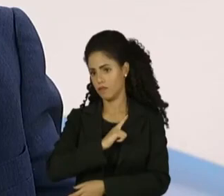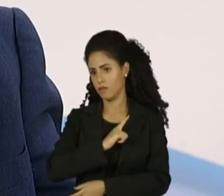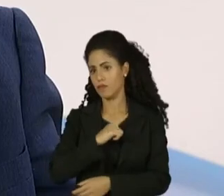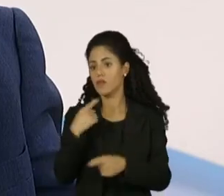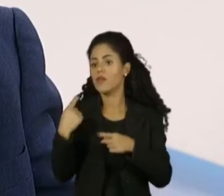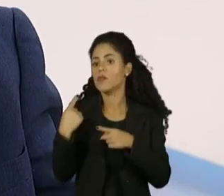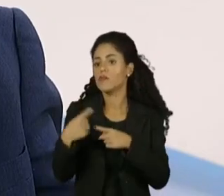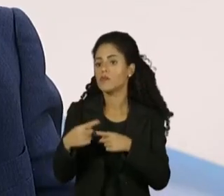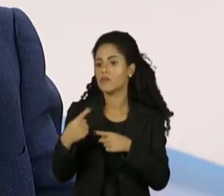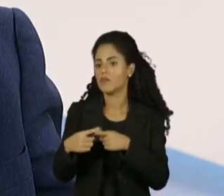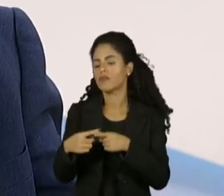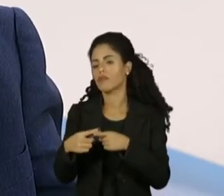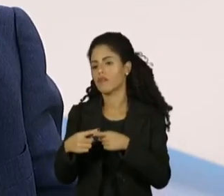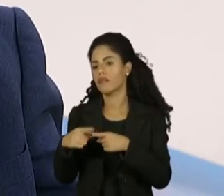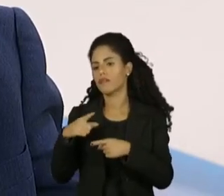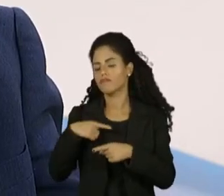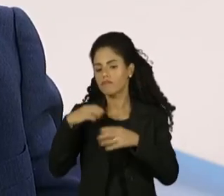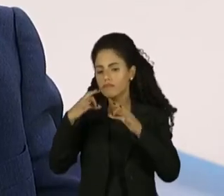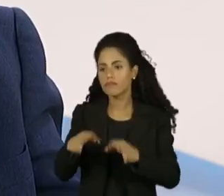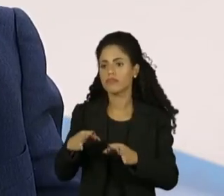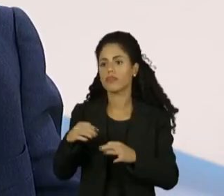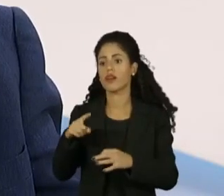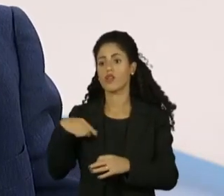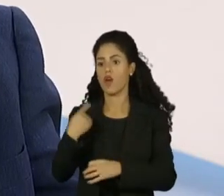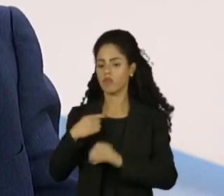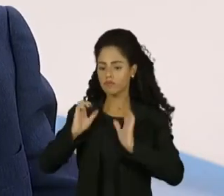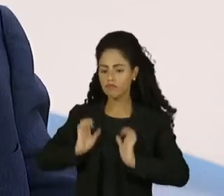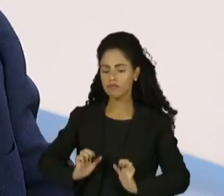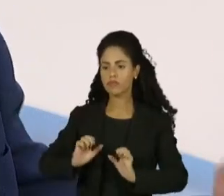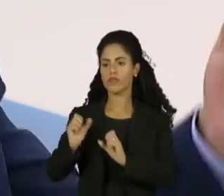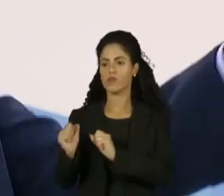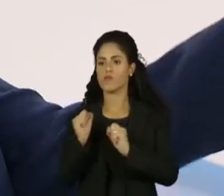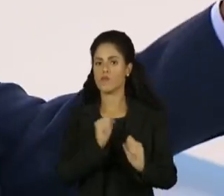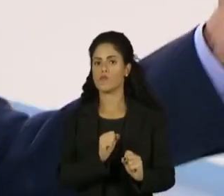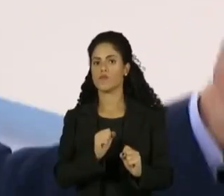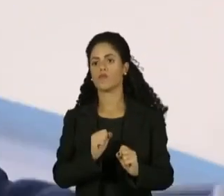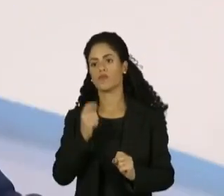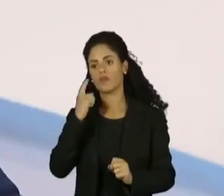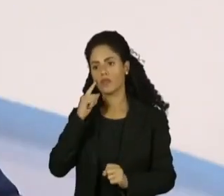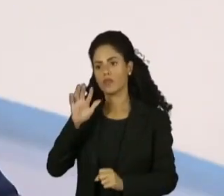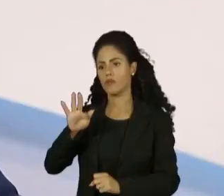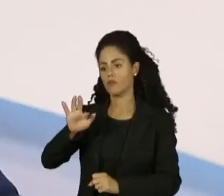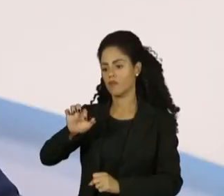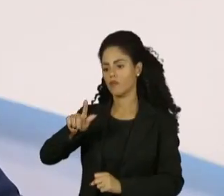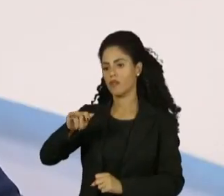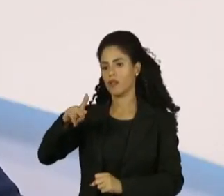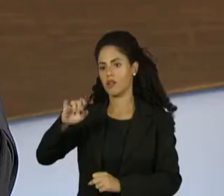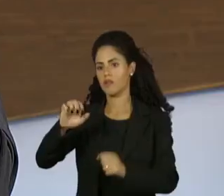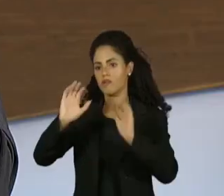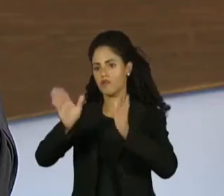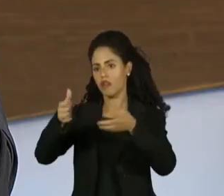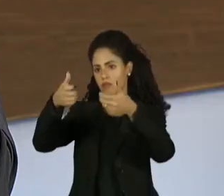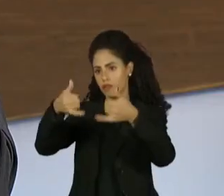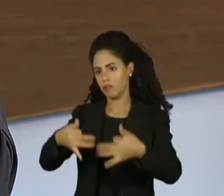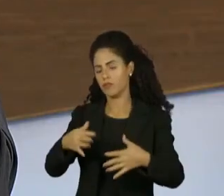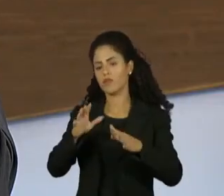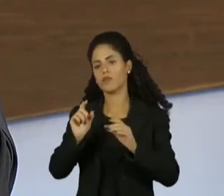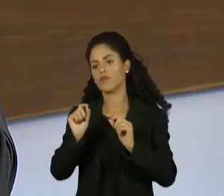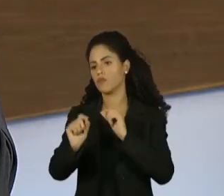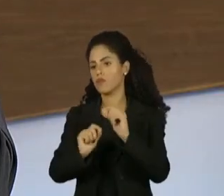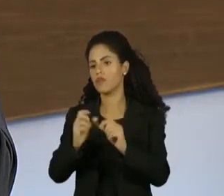apesar de sermos um presidencialismo, nós temos um Congresso que tem um poder, que o próprio Felipe estava colocando aqui, que é